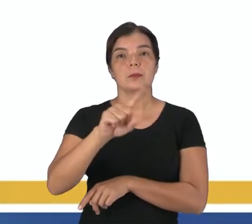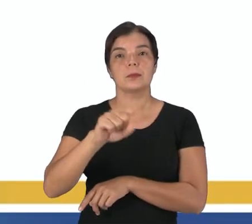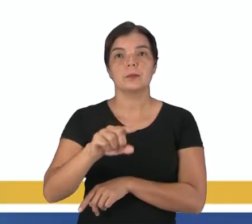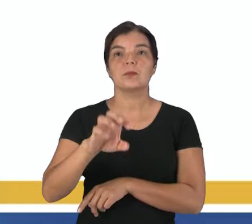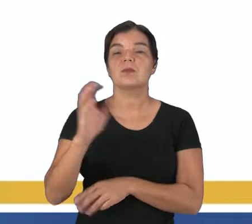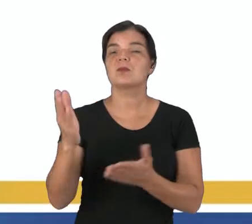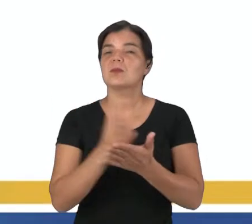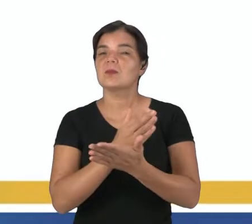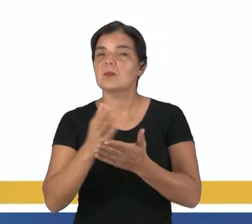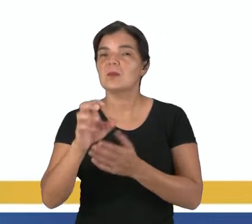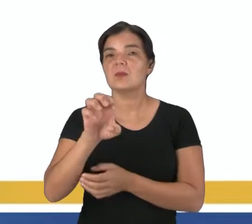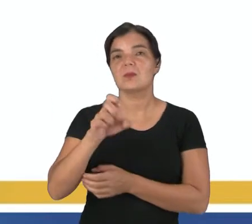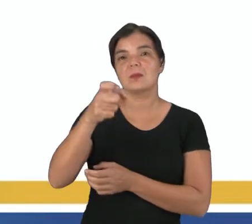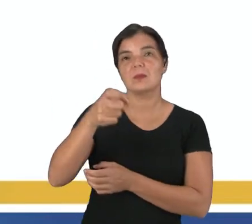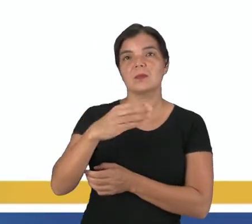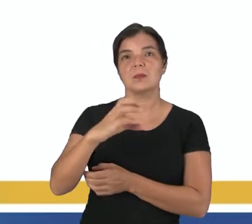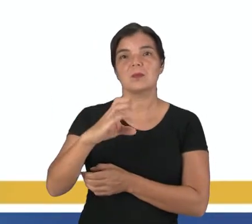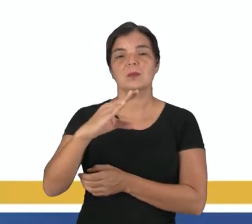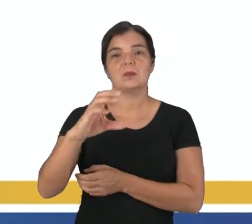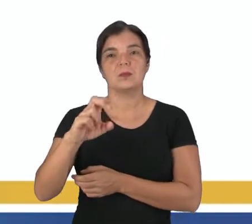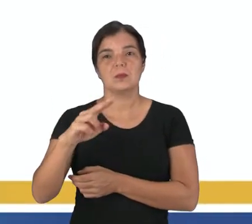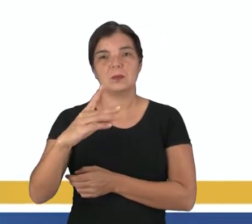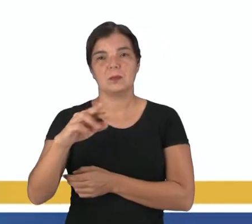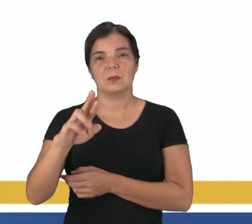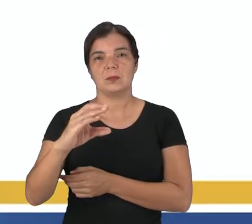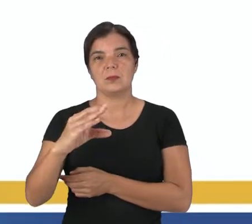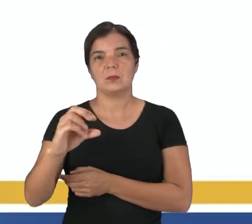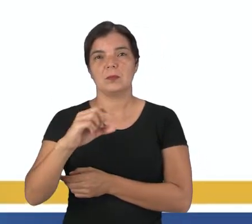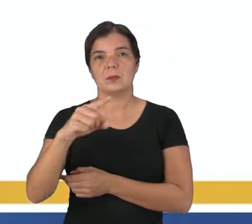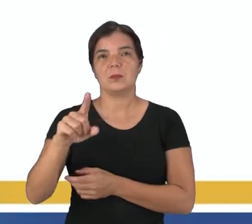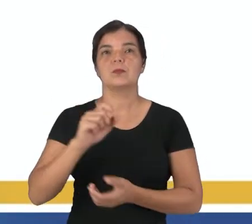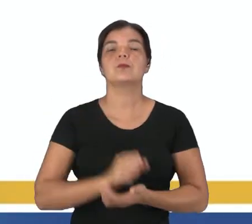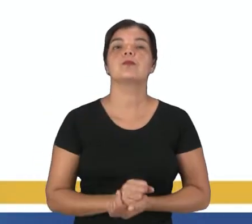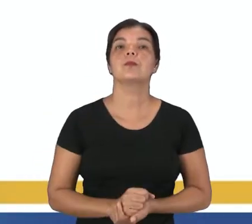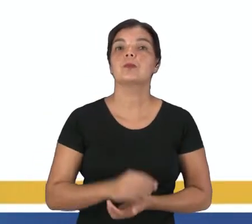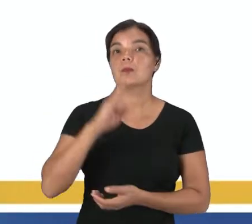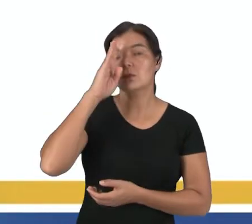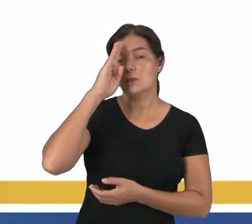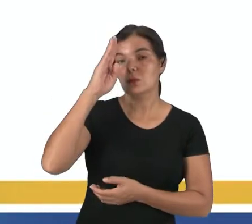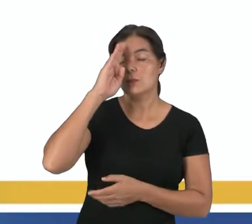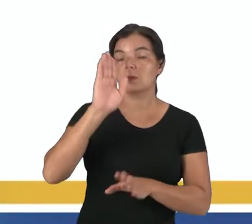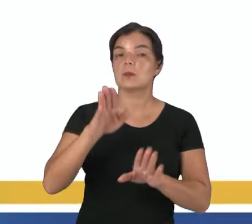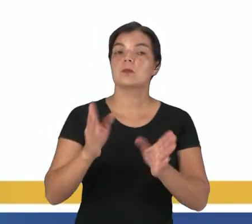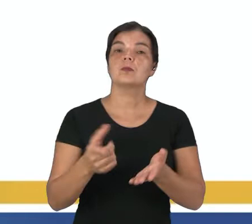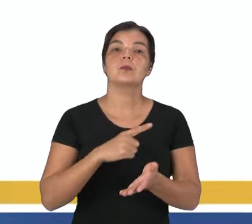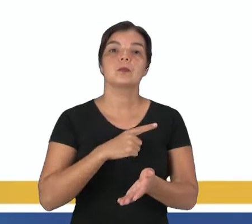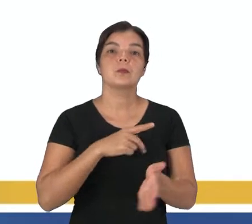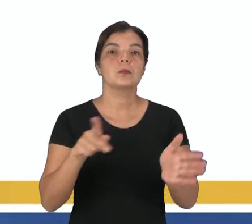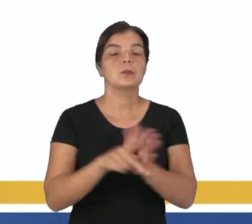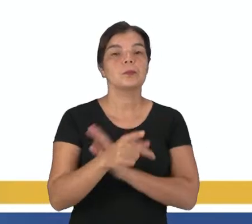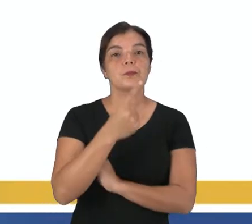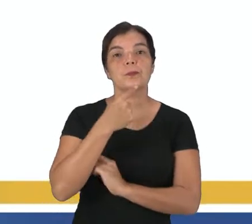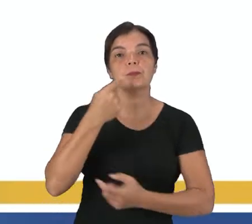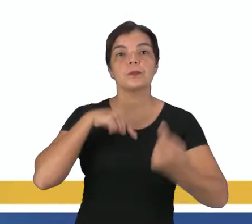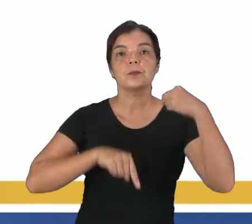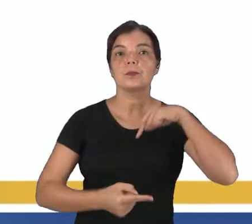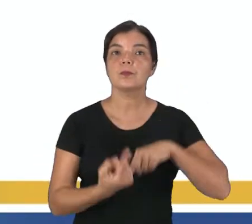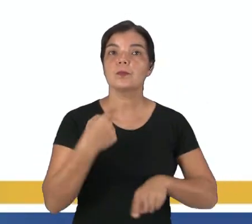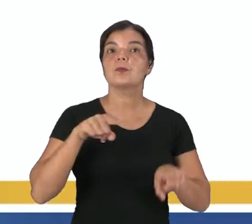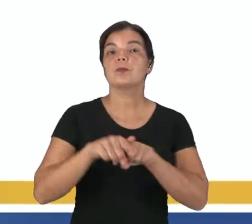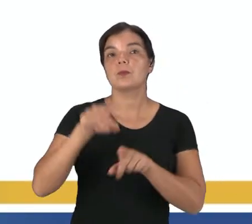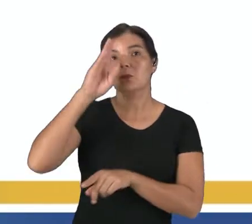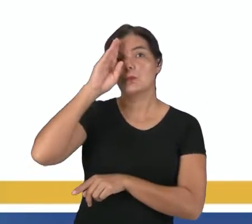gases e alguns produtos excretores, algumas excreções que já contém no sangue. As